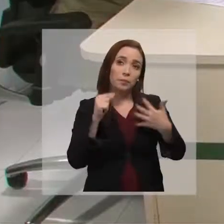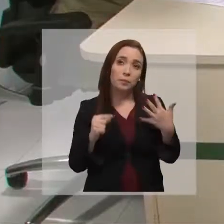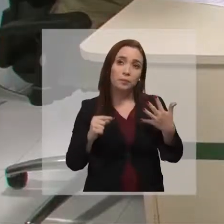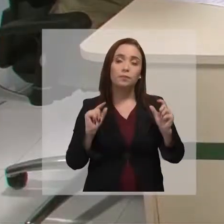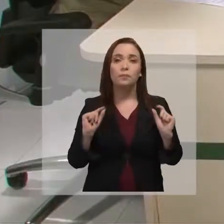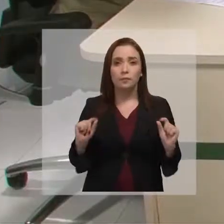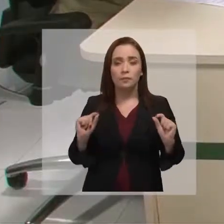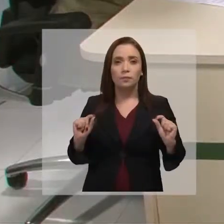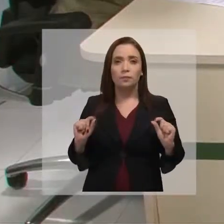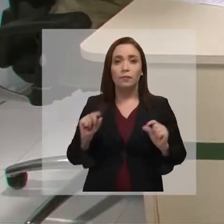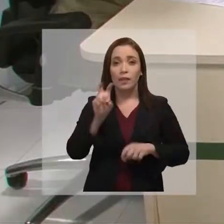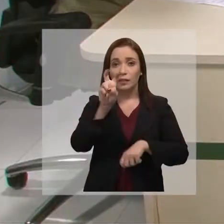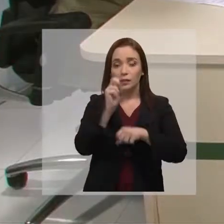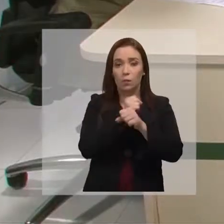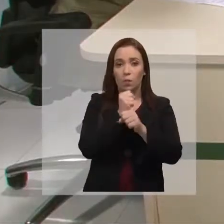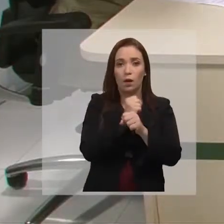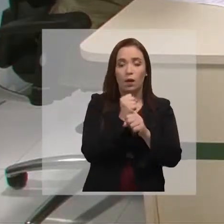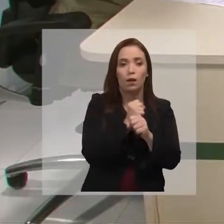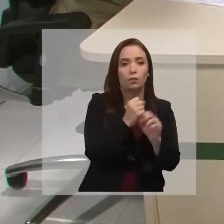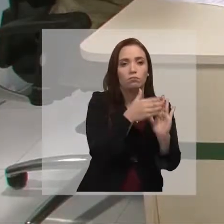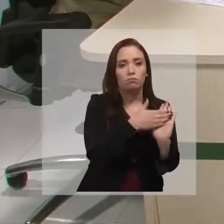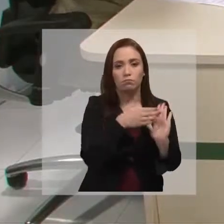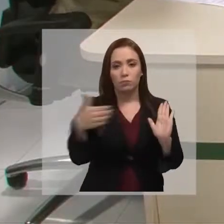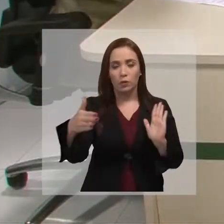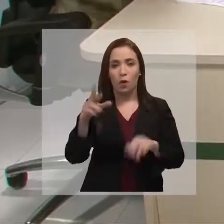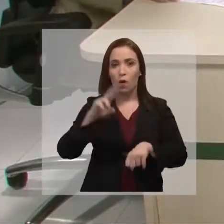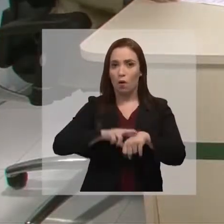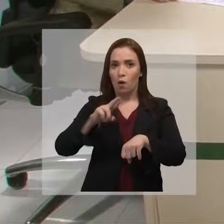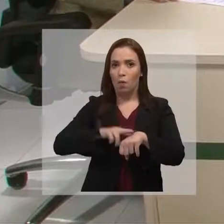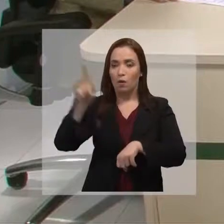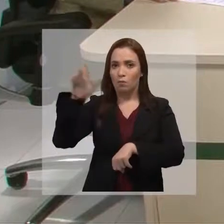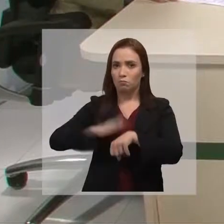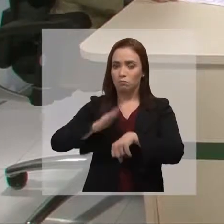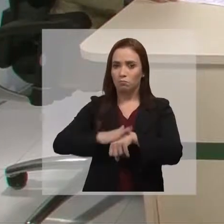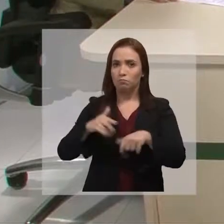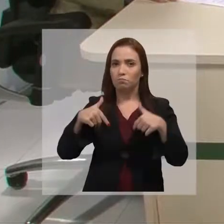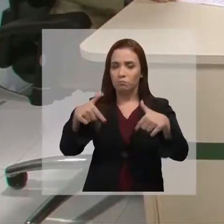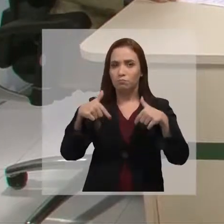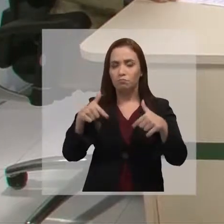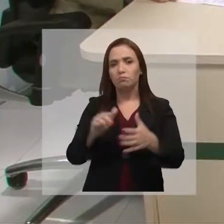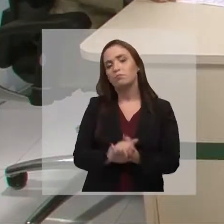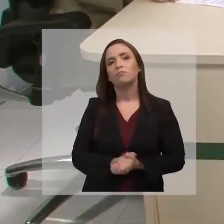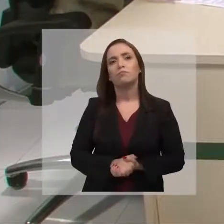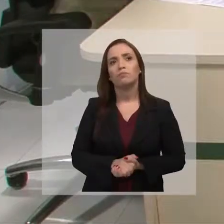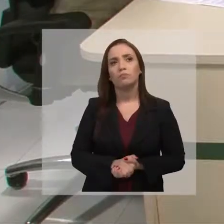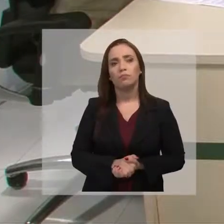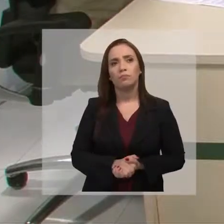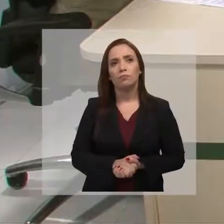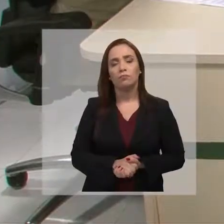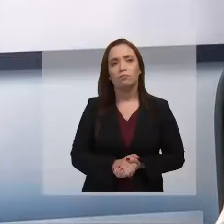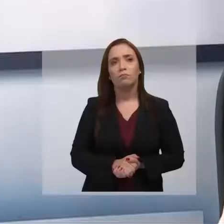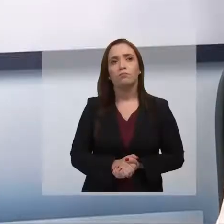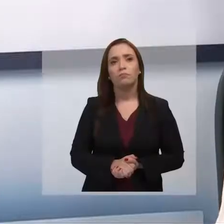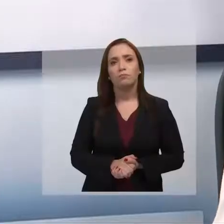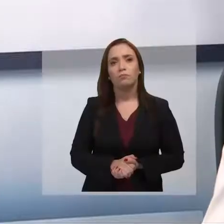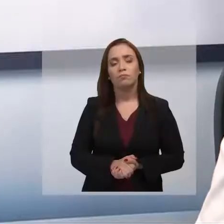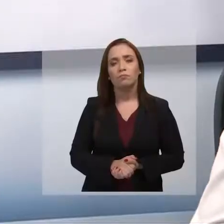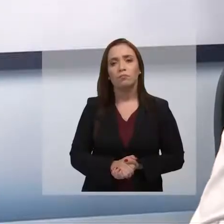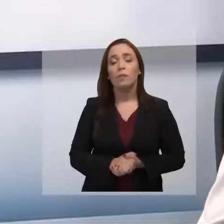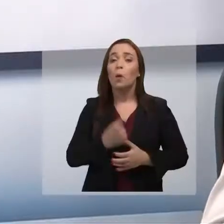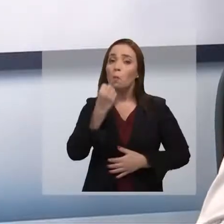nos praticamente 5 anos e meio de governo Roberto Cláudio. Pois não, a fala do Cláudio aqui que está